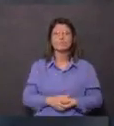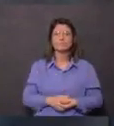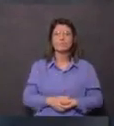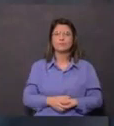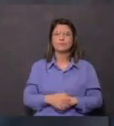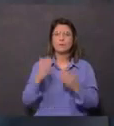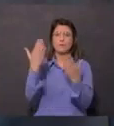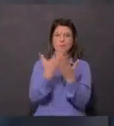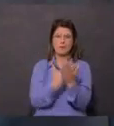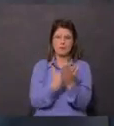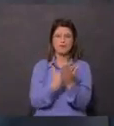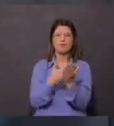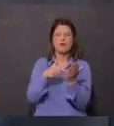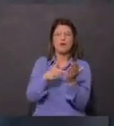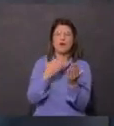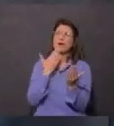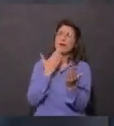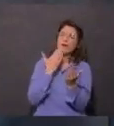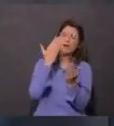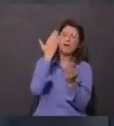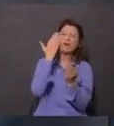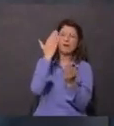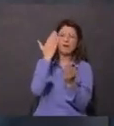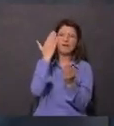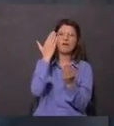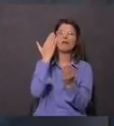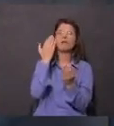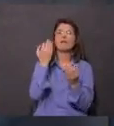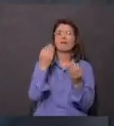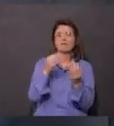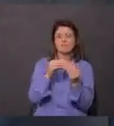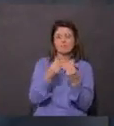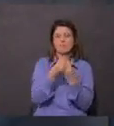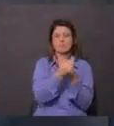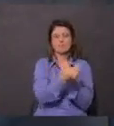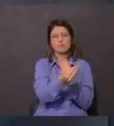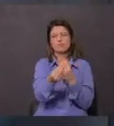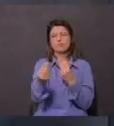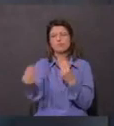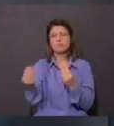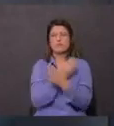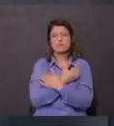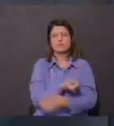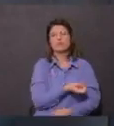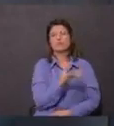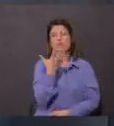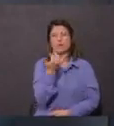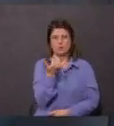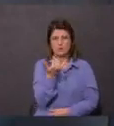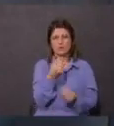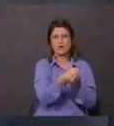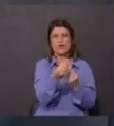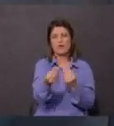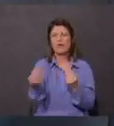agens fregit, deditque discipulis suis dices,